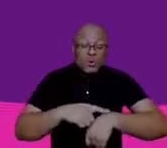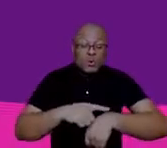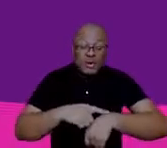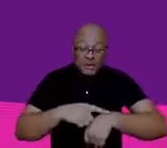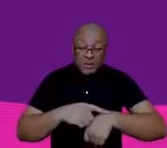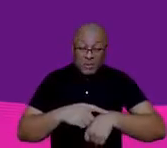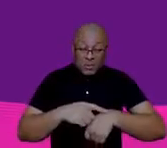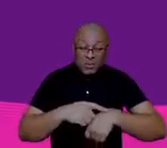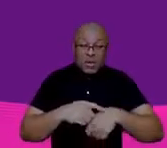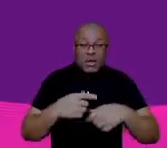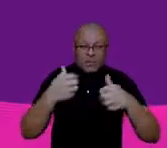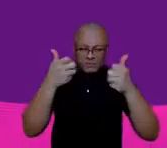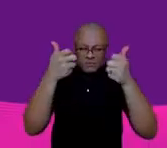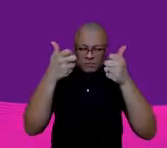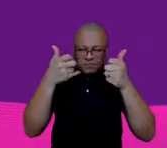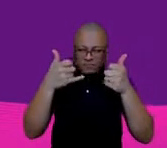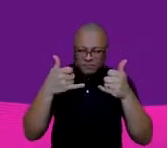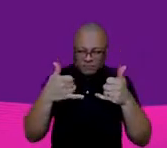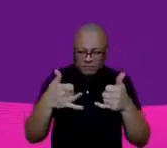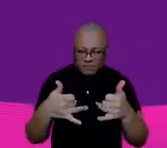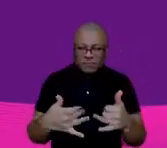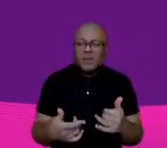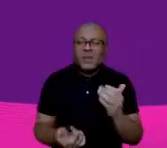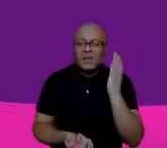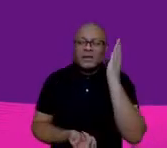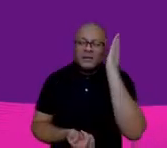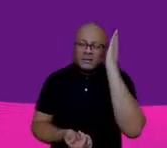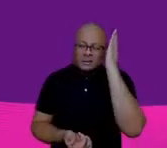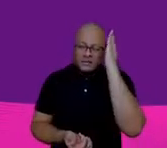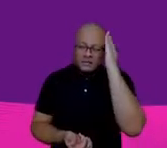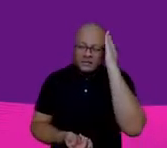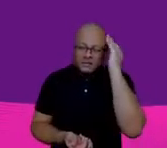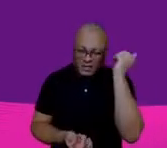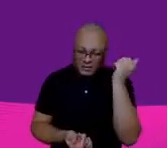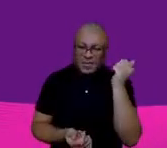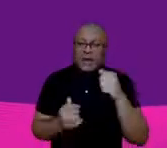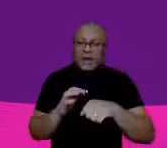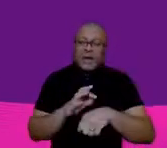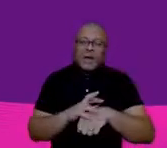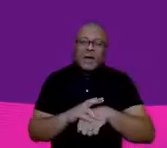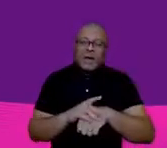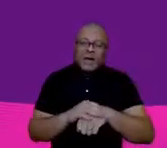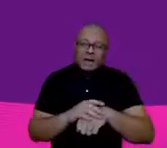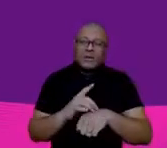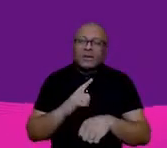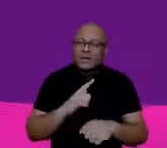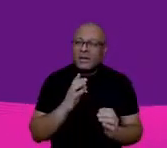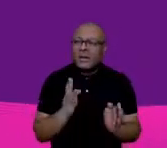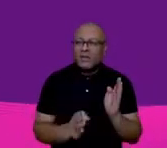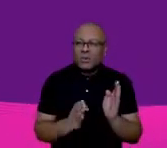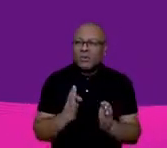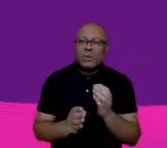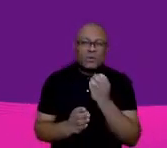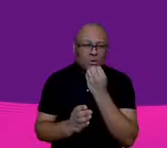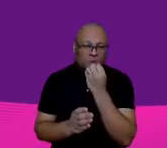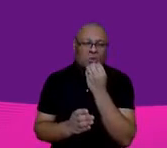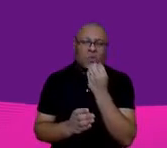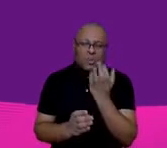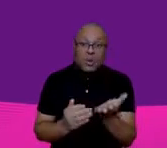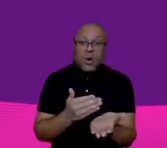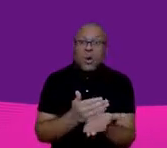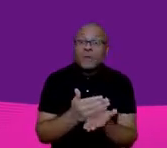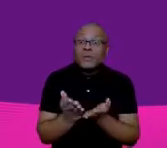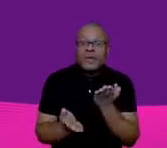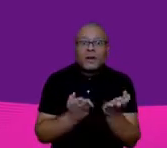avançado. A gente sabe que em Parkinson, no geral, a gente tem uma fase muito boa do tratamento, né? Eles começaram a tratar esses pacientes ali